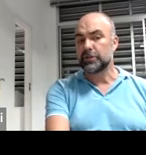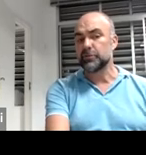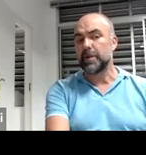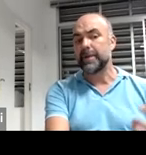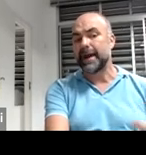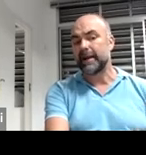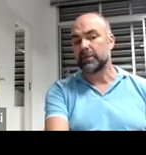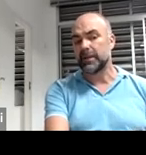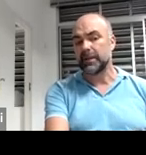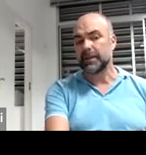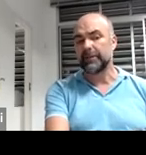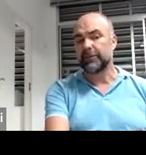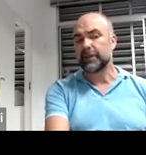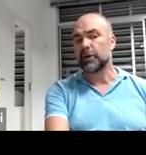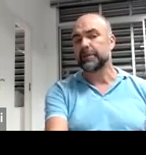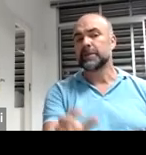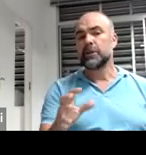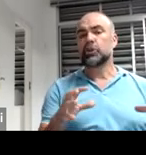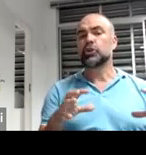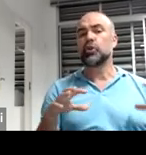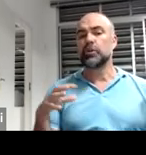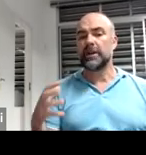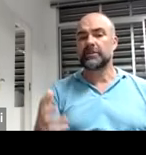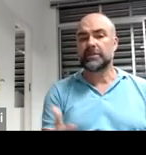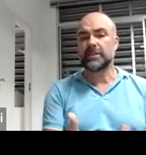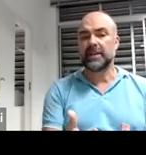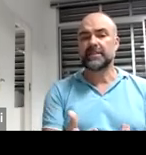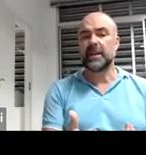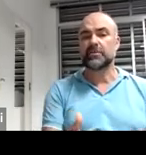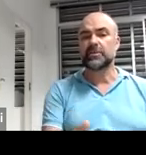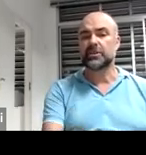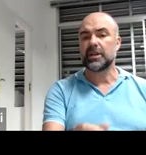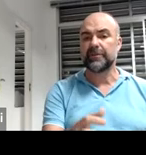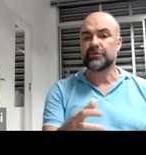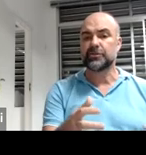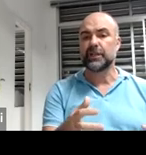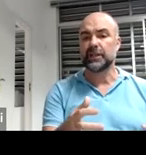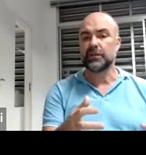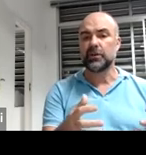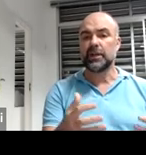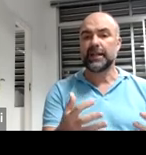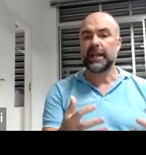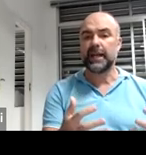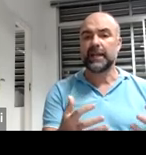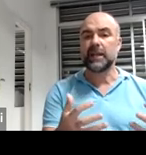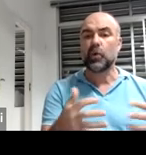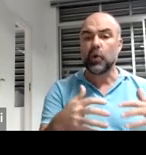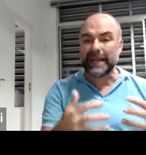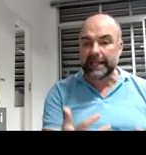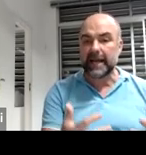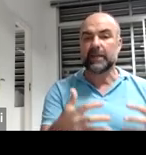Então, nós temos mapeado aqui na Grande Florianópolis todo esse ecossistema funcionando, né,